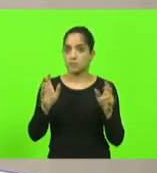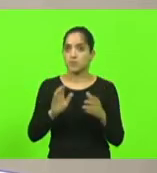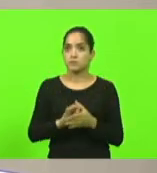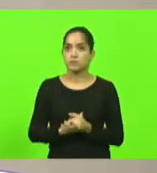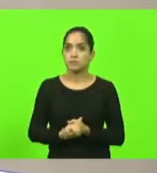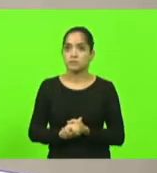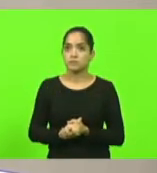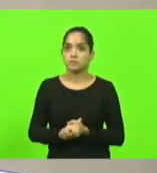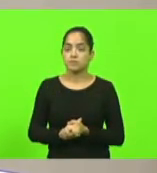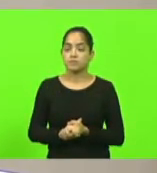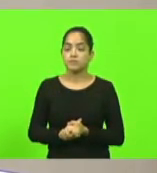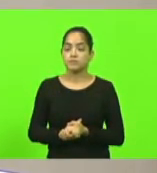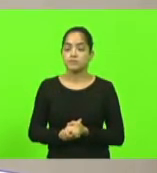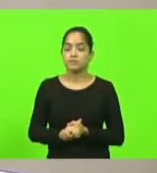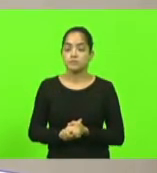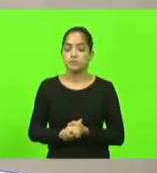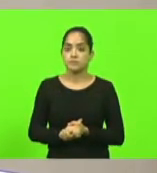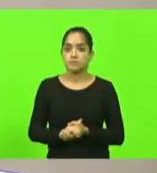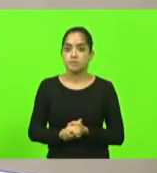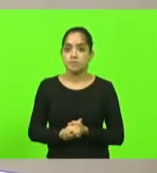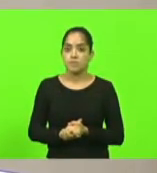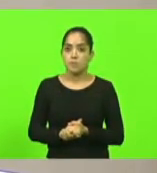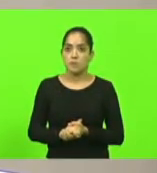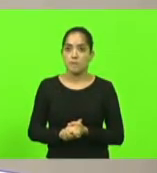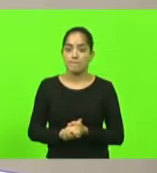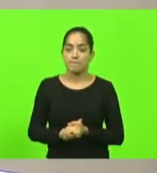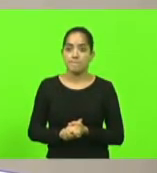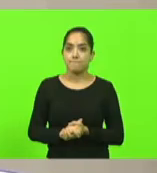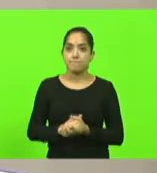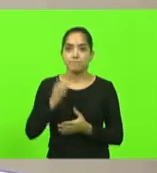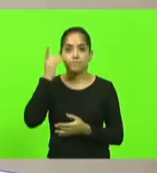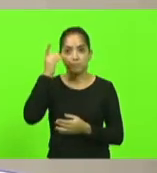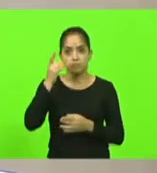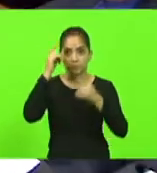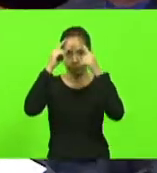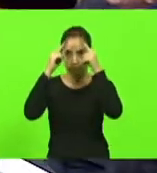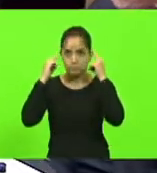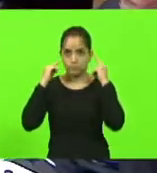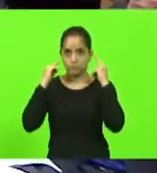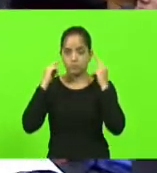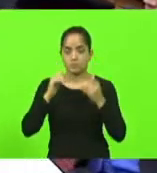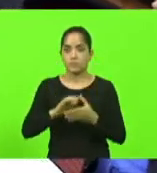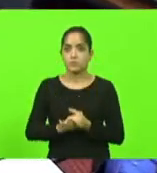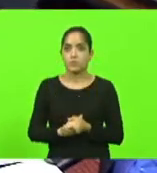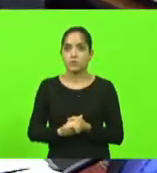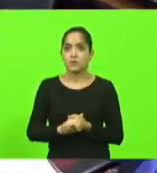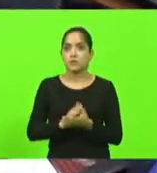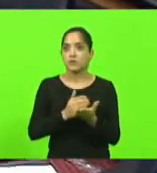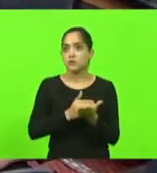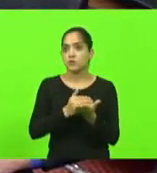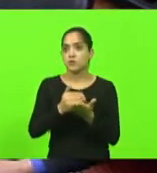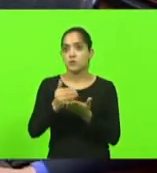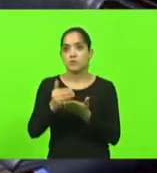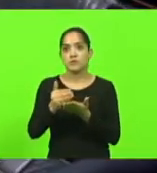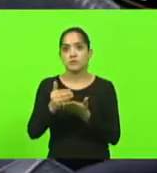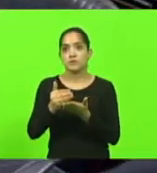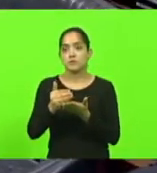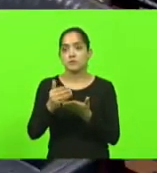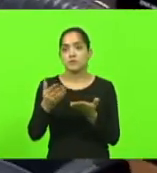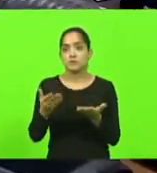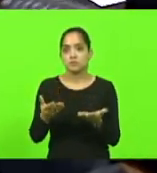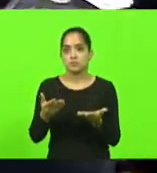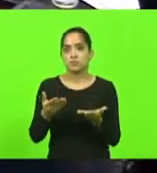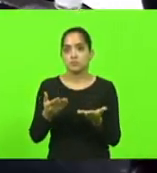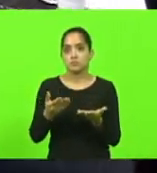presidente. Eu preciso ouvi-los. Sim, deputado Neudi Sareta. Senhor presidente, a Assembleia, desde que começou a pandemia, foi sempre